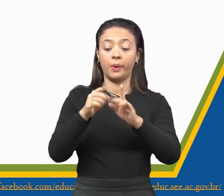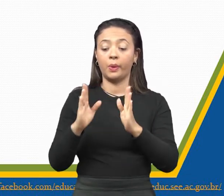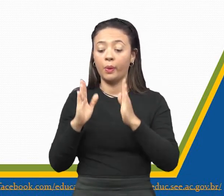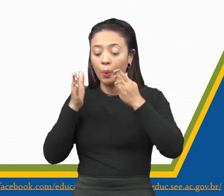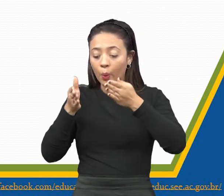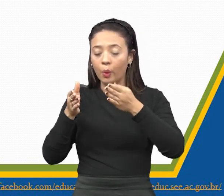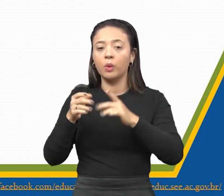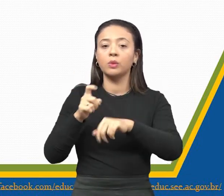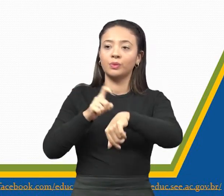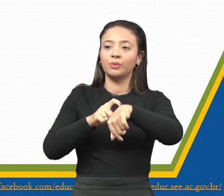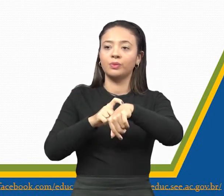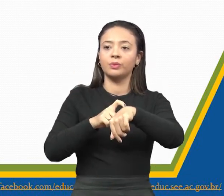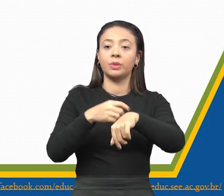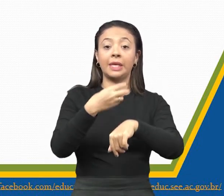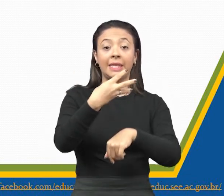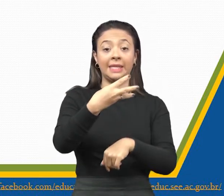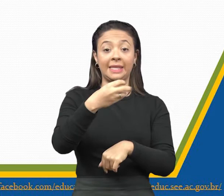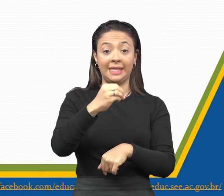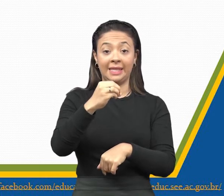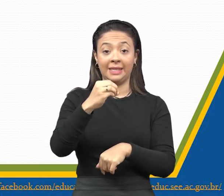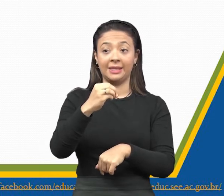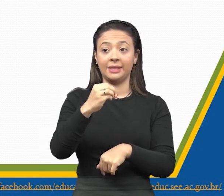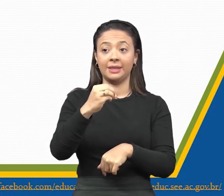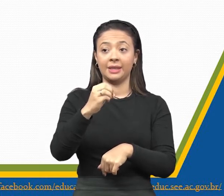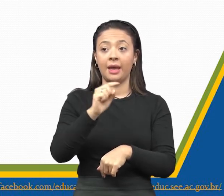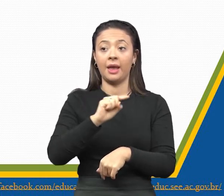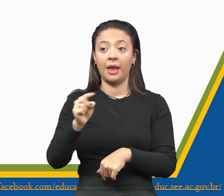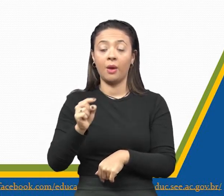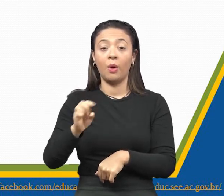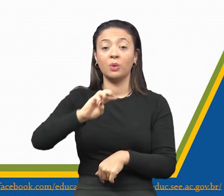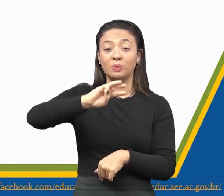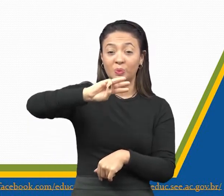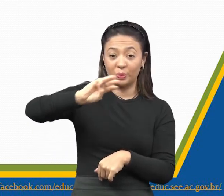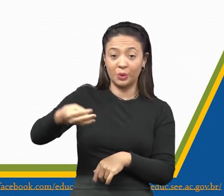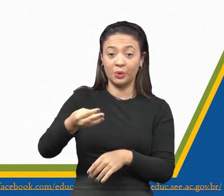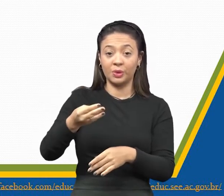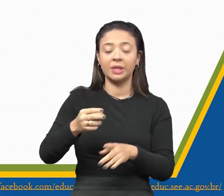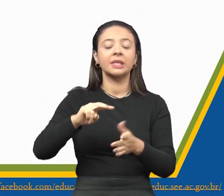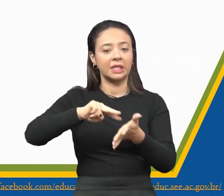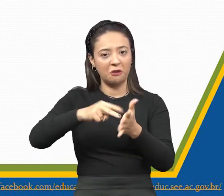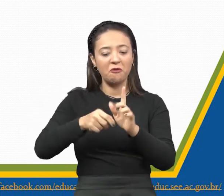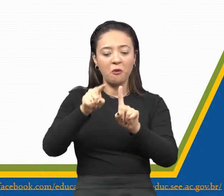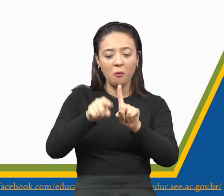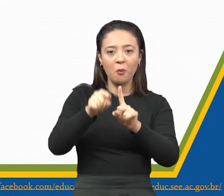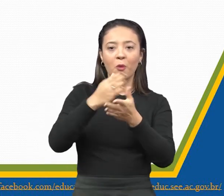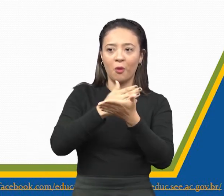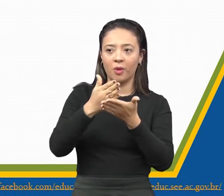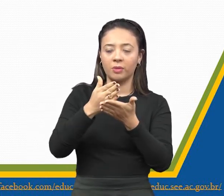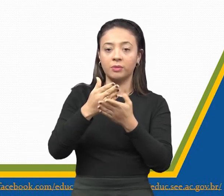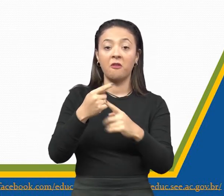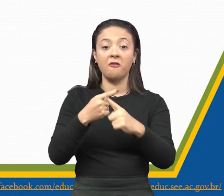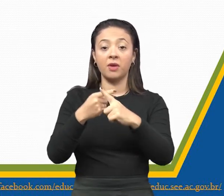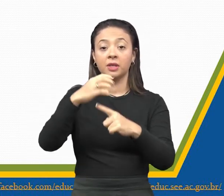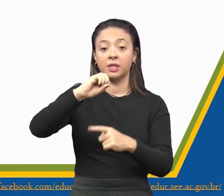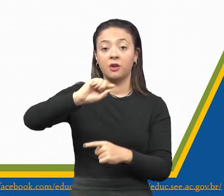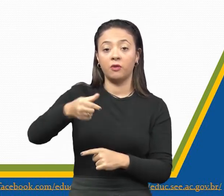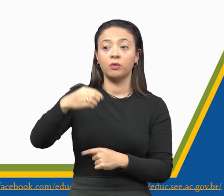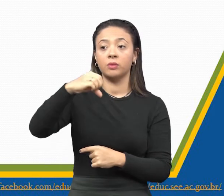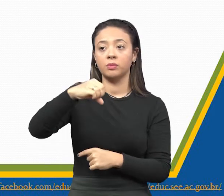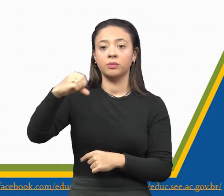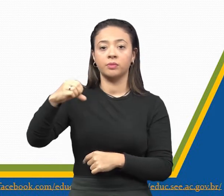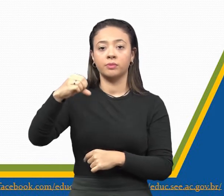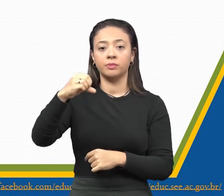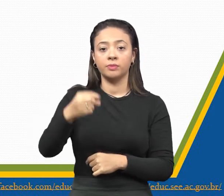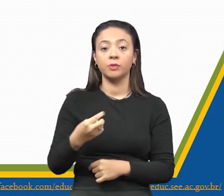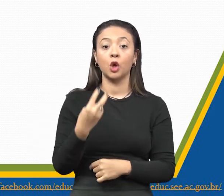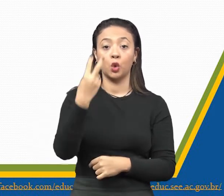dado. Temperatura em função do tempo é igual a 30 graus. Minha temperatura inicial, que é 3.000 graus,